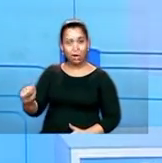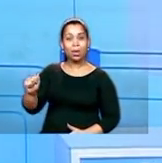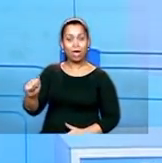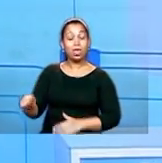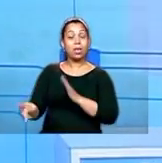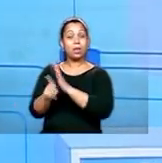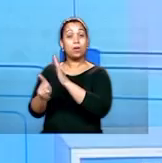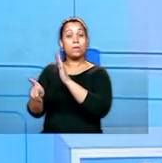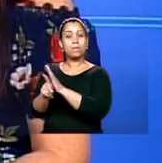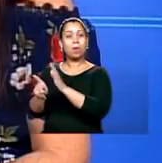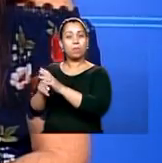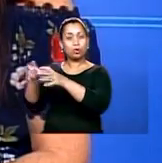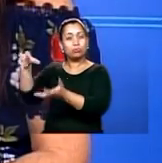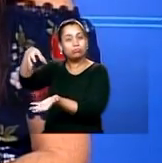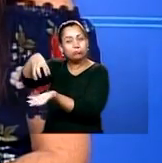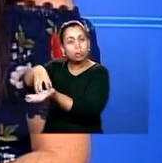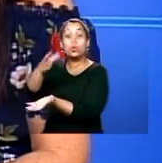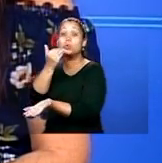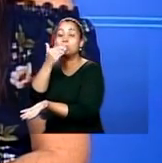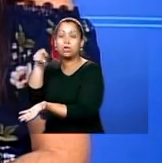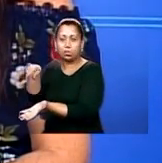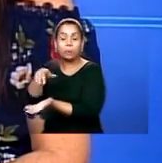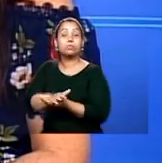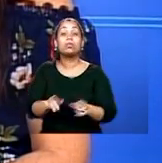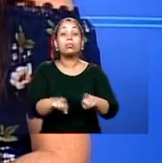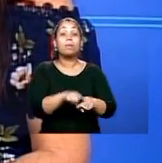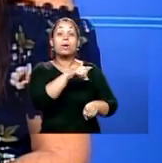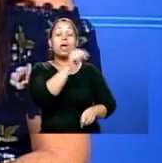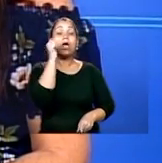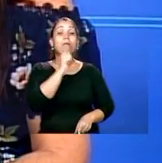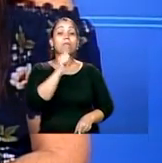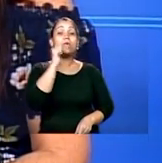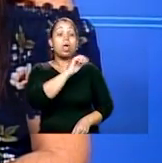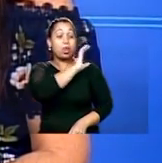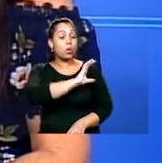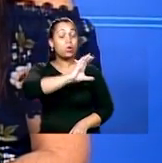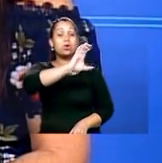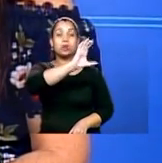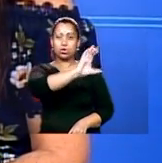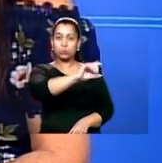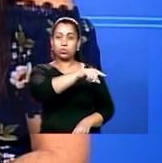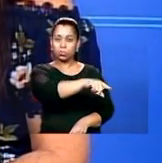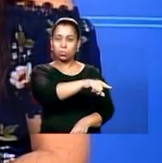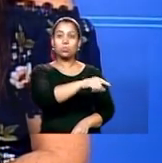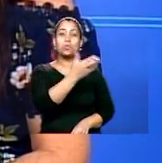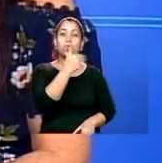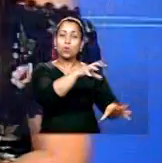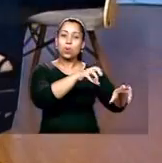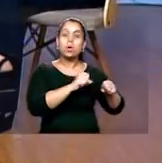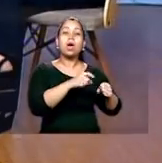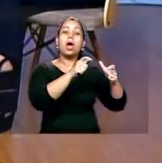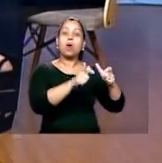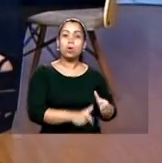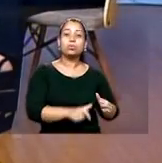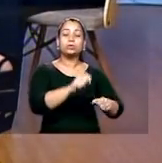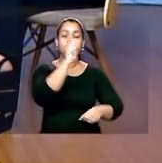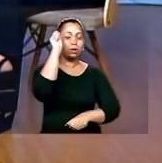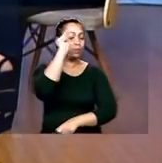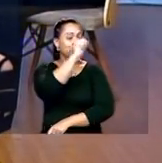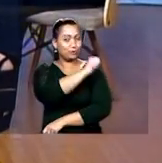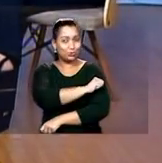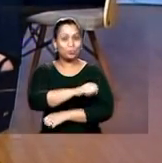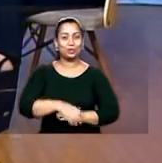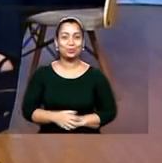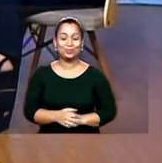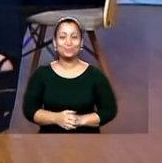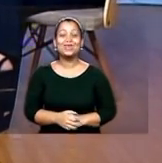Banco de Alimentos, e a Claudineia Delfino, que é coordenadora do Programa de Aquisição de Alimentos do município. Um nome grande, né, Claudineia?